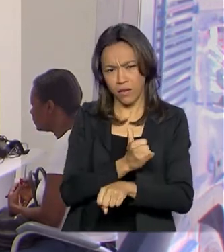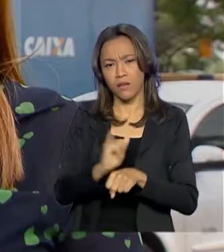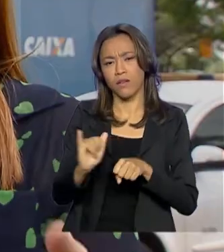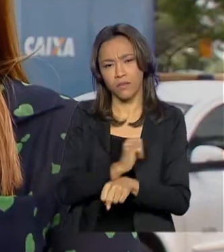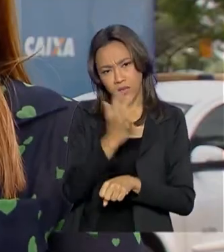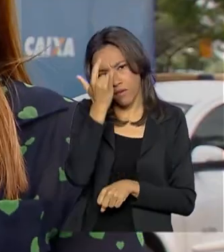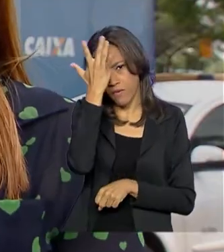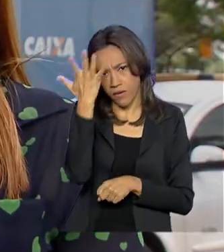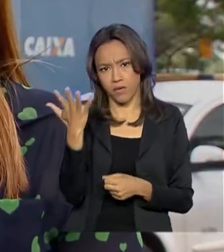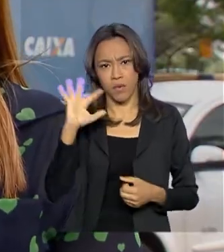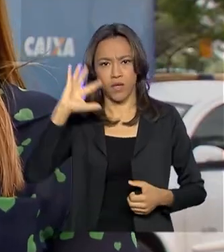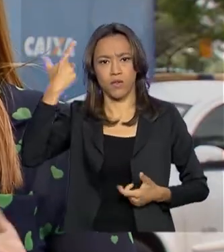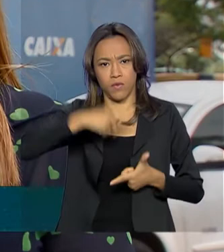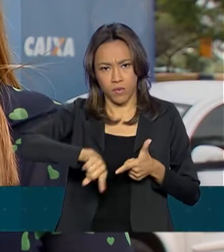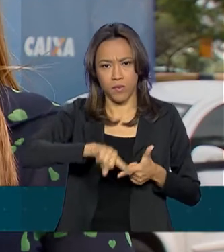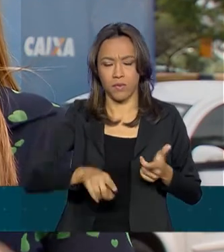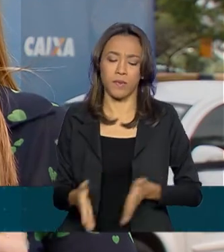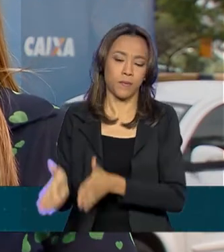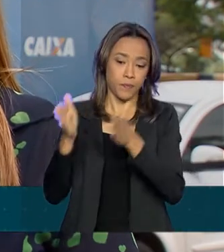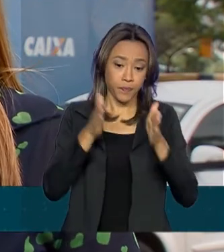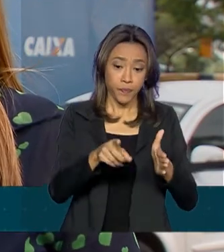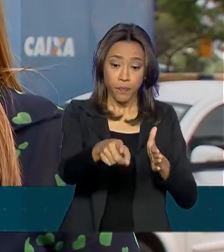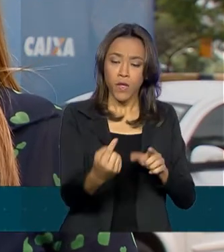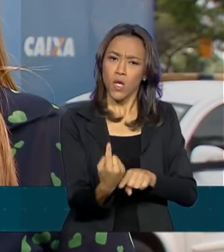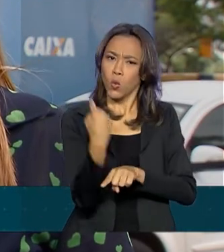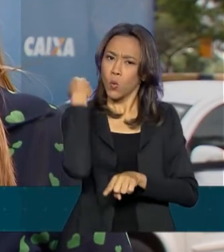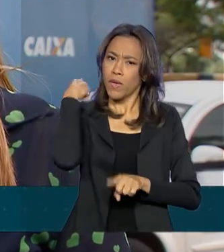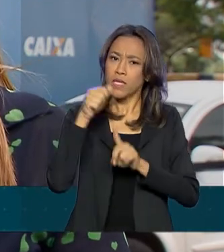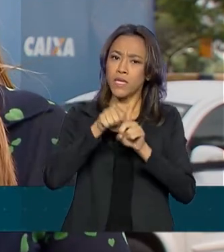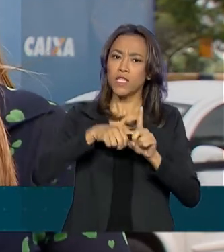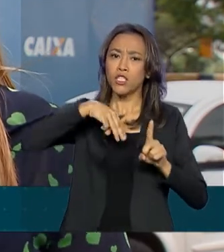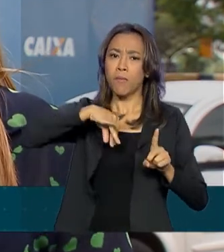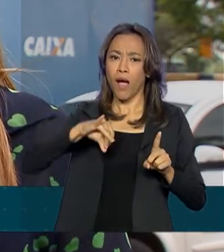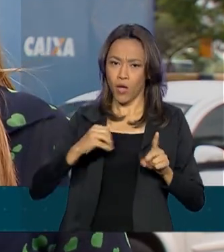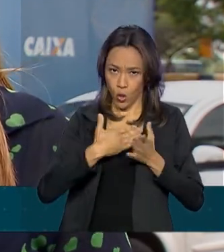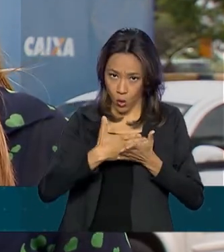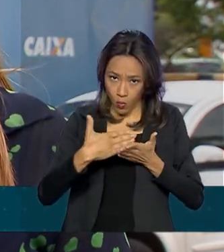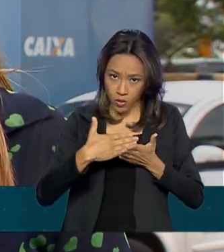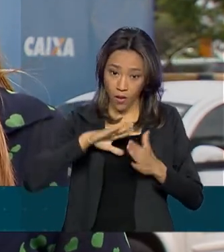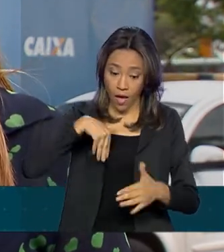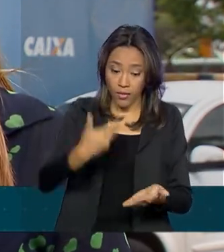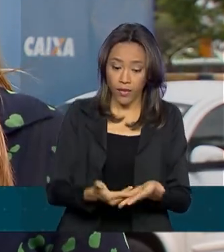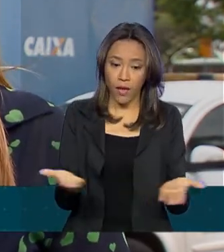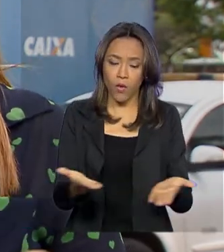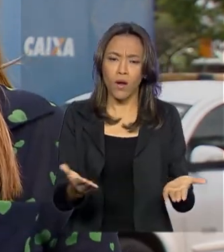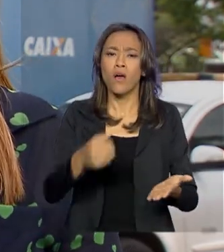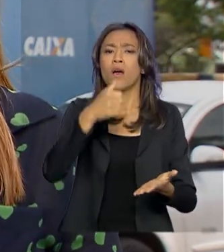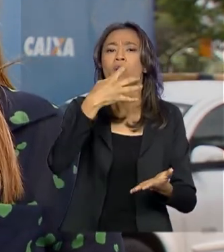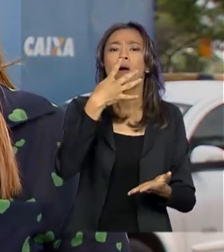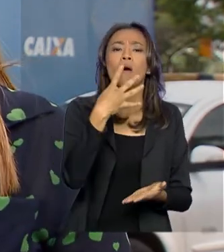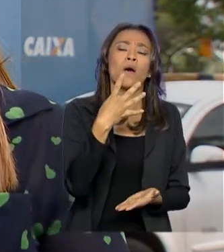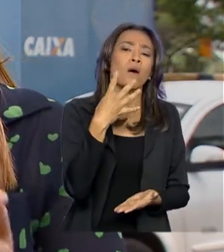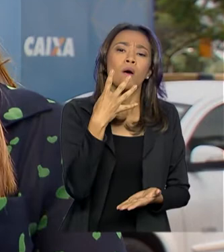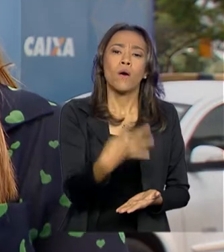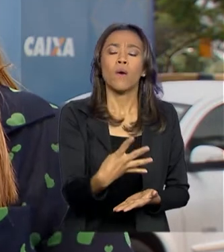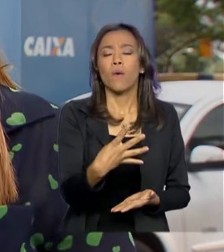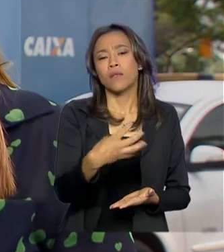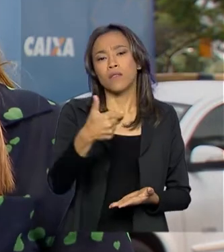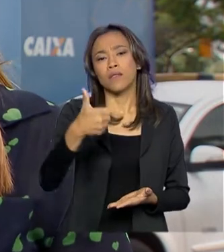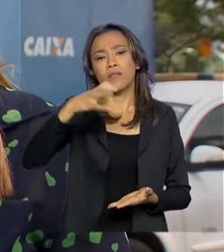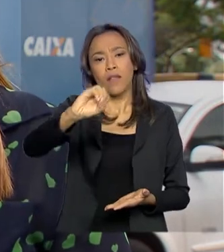cliente. Do início da campanha, em maio até agora, cerca de 410 mil clientes quitaram ou